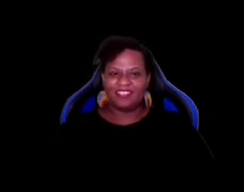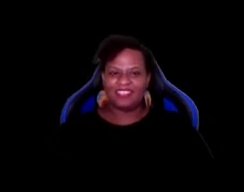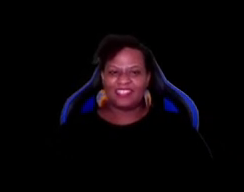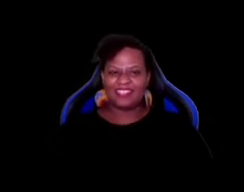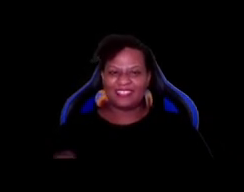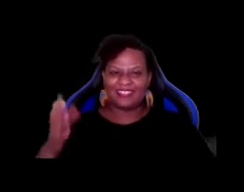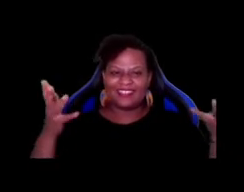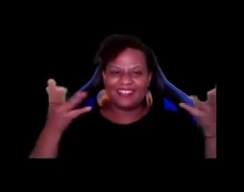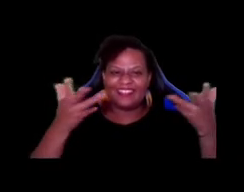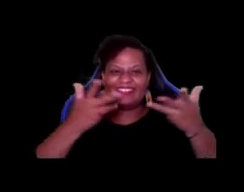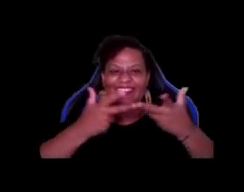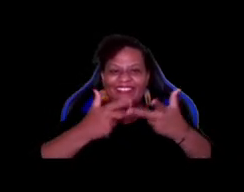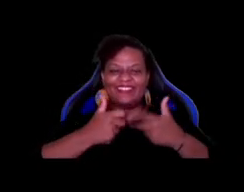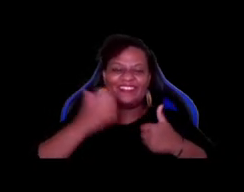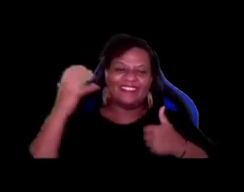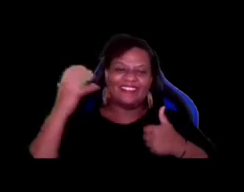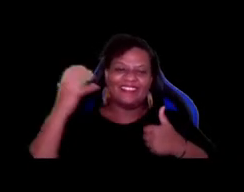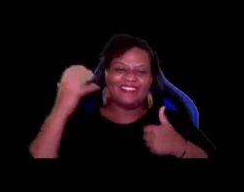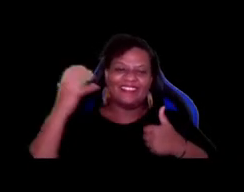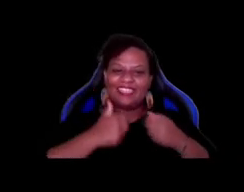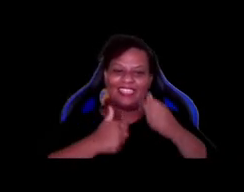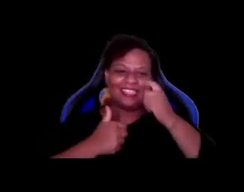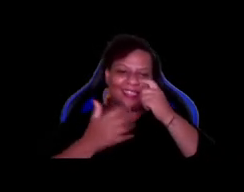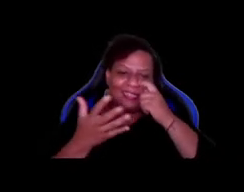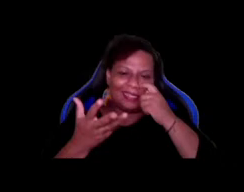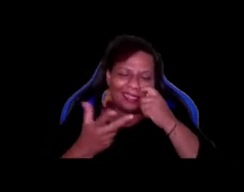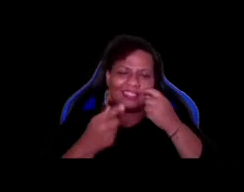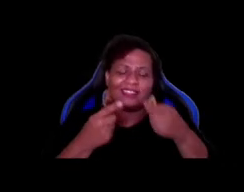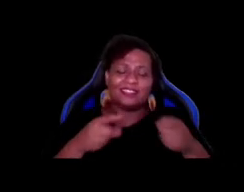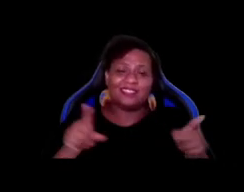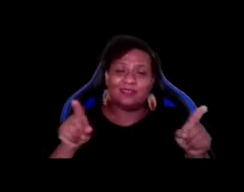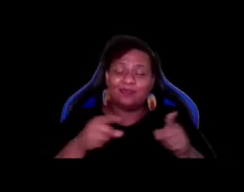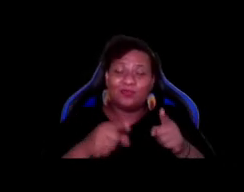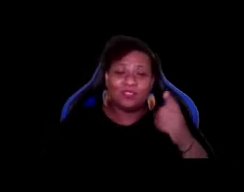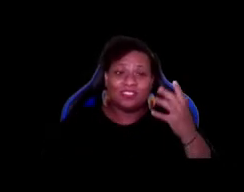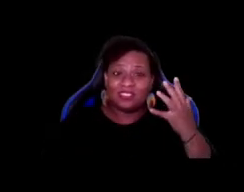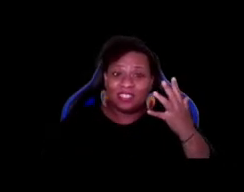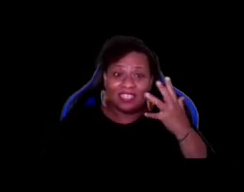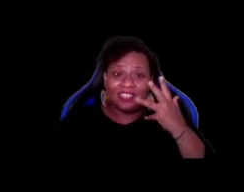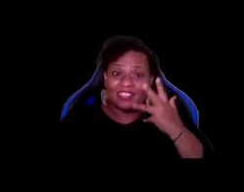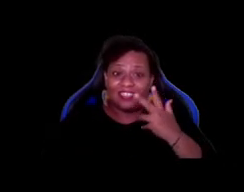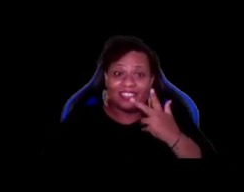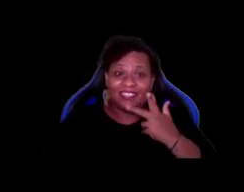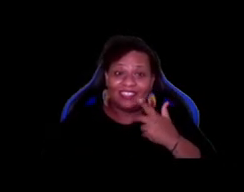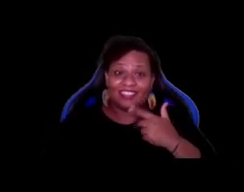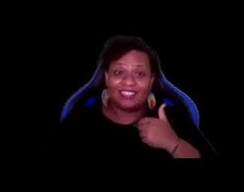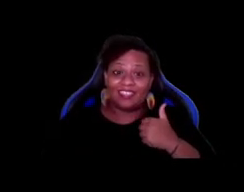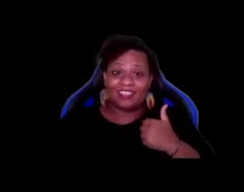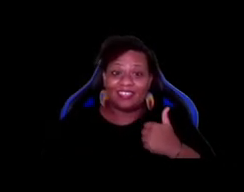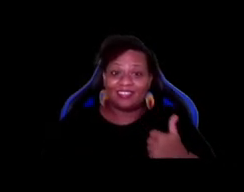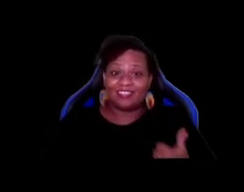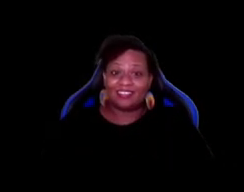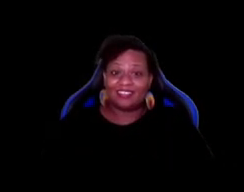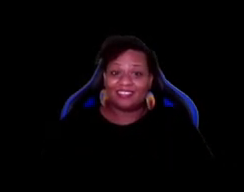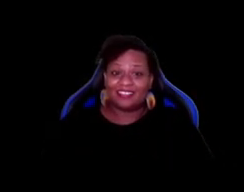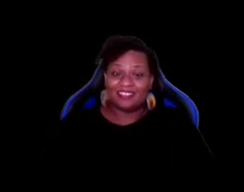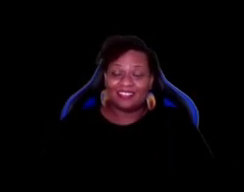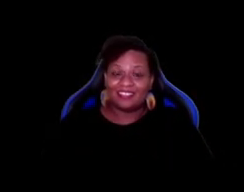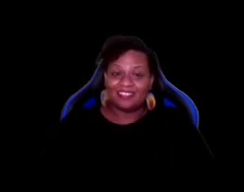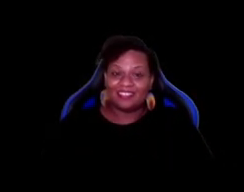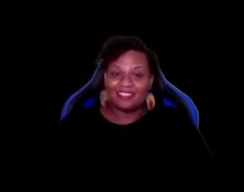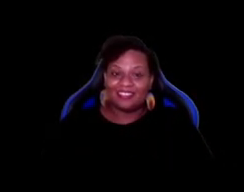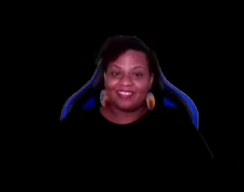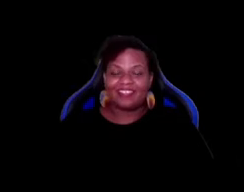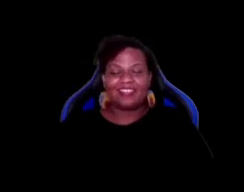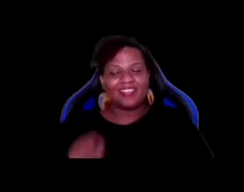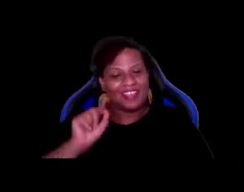Maravilha, hein, mestra? Essas músicas são lindas demais. Pois é, amiga. Eu penso assim